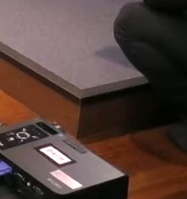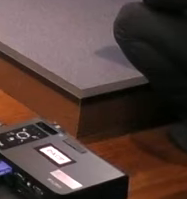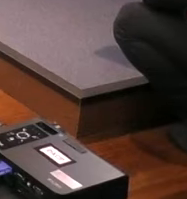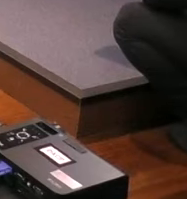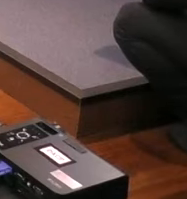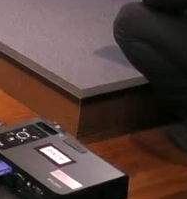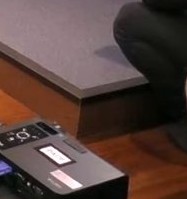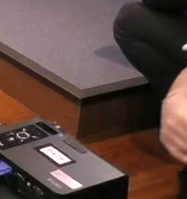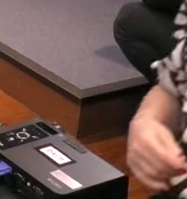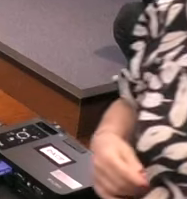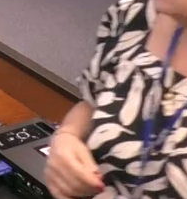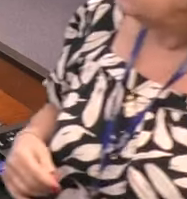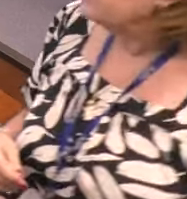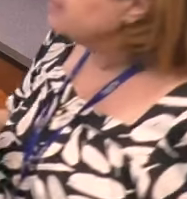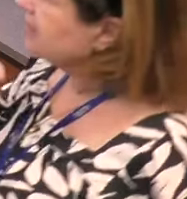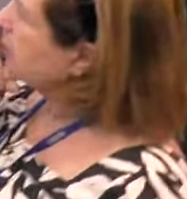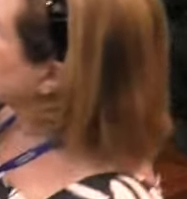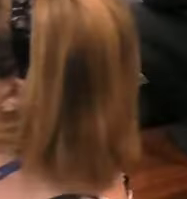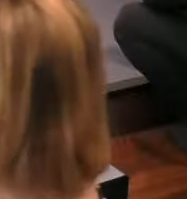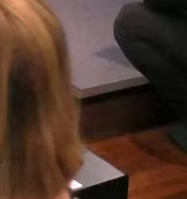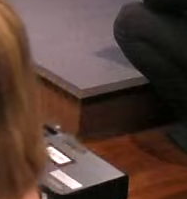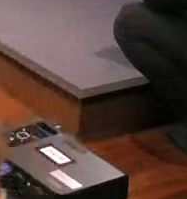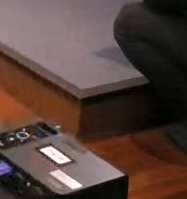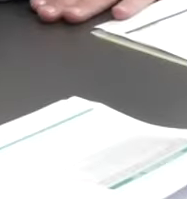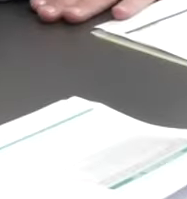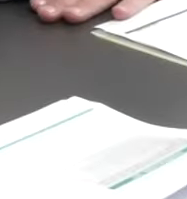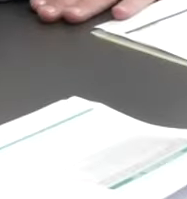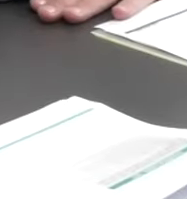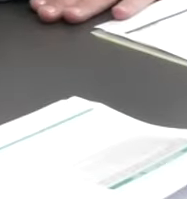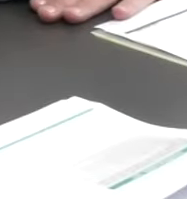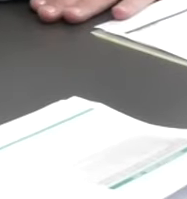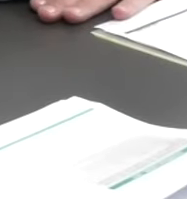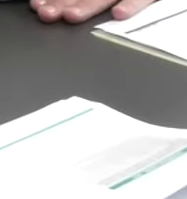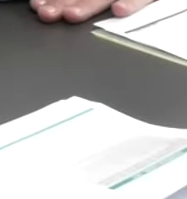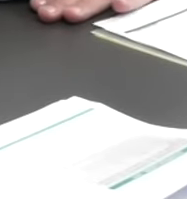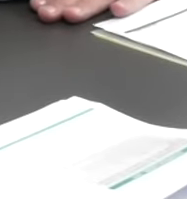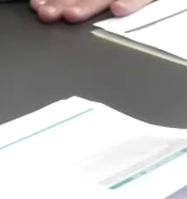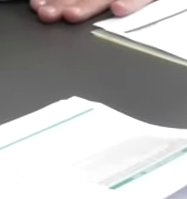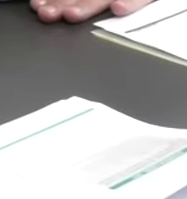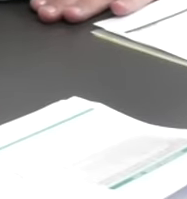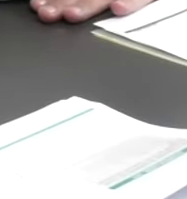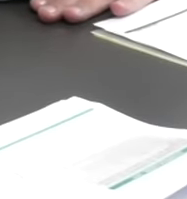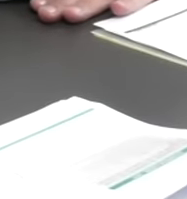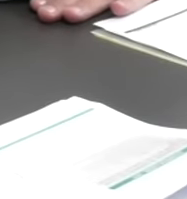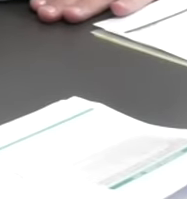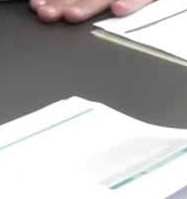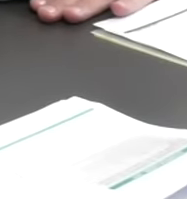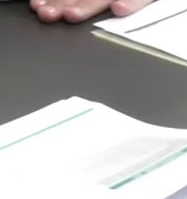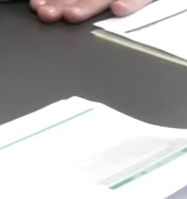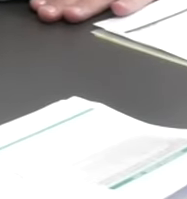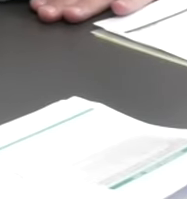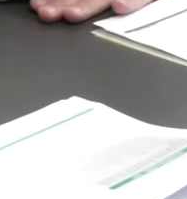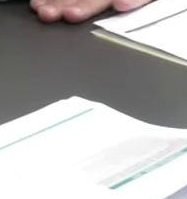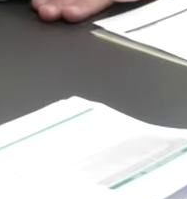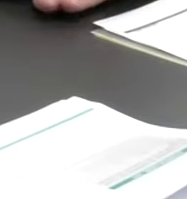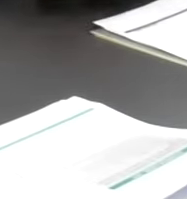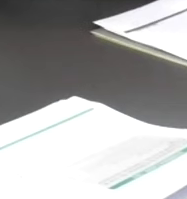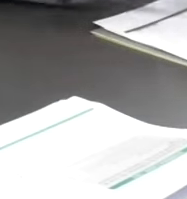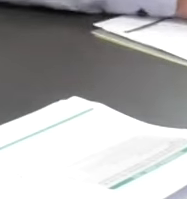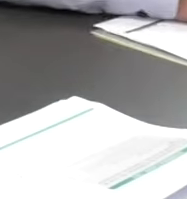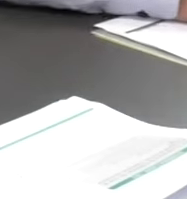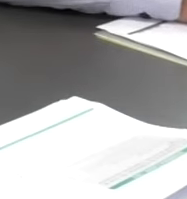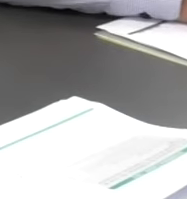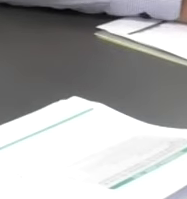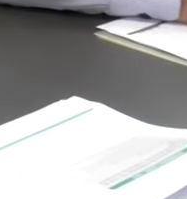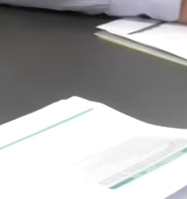É preciso dizer que a gente ainda não... A gente sequer entrou na estação do verão, então a gente ainda está vivendo uma